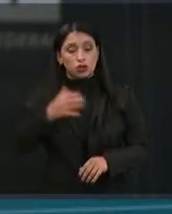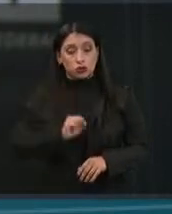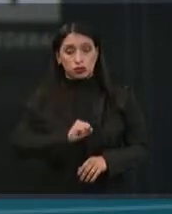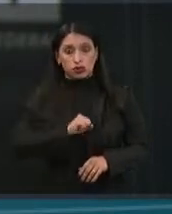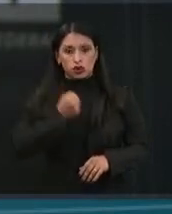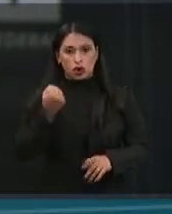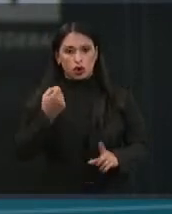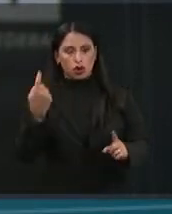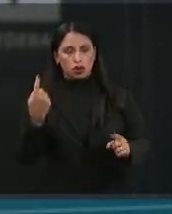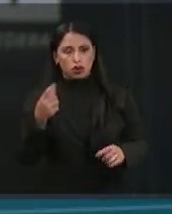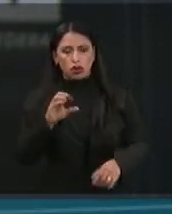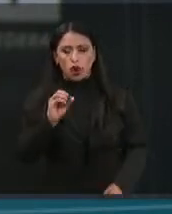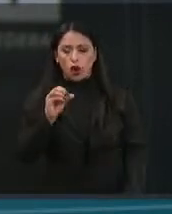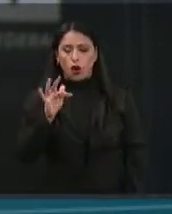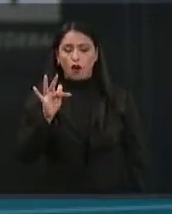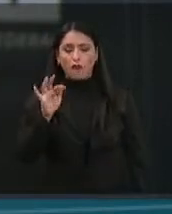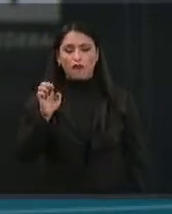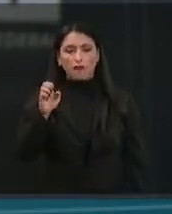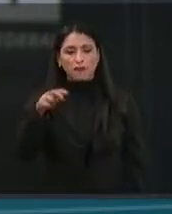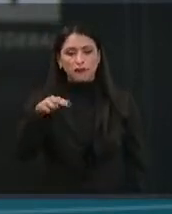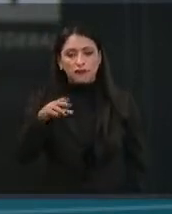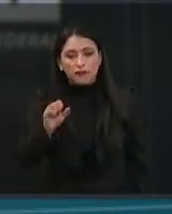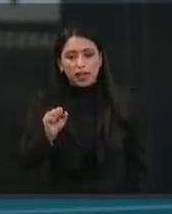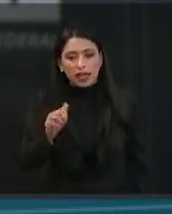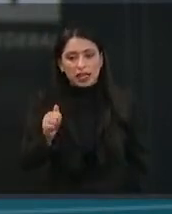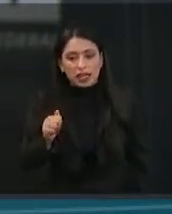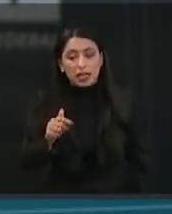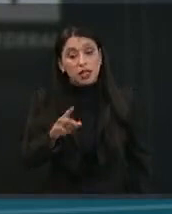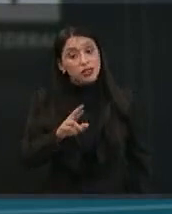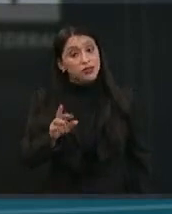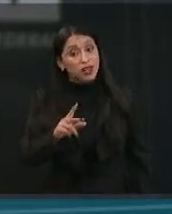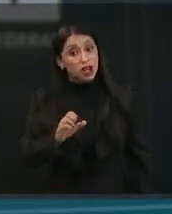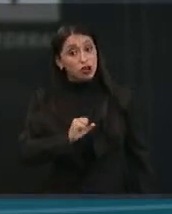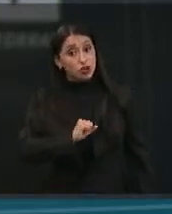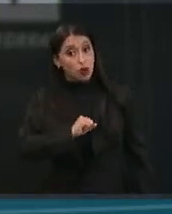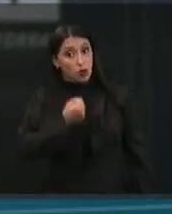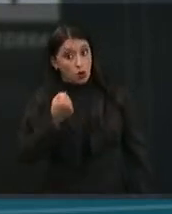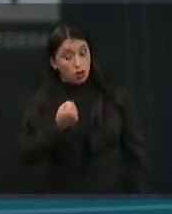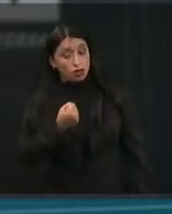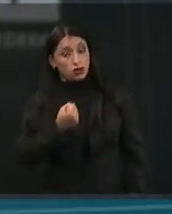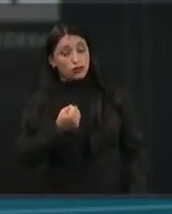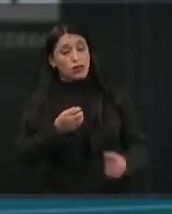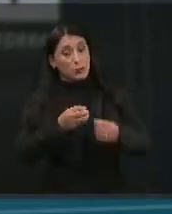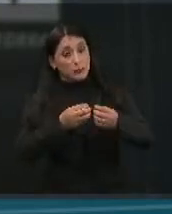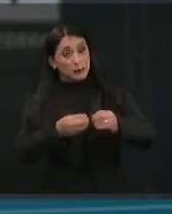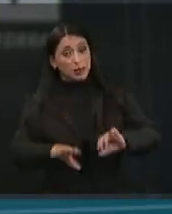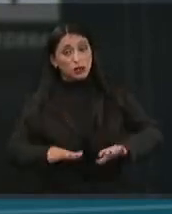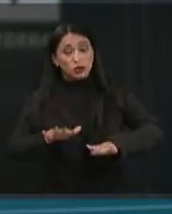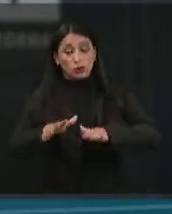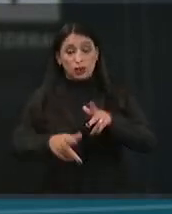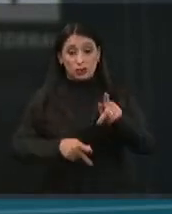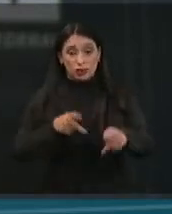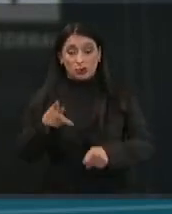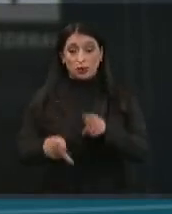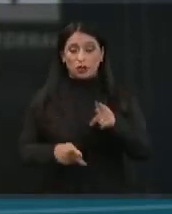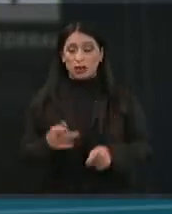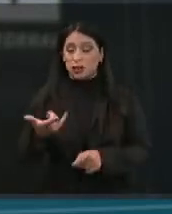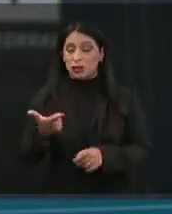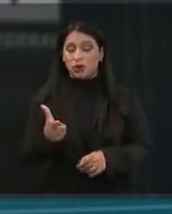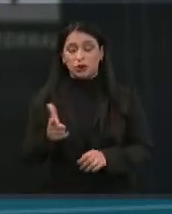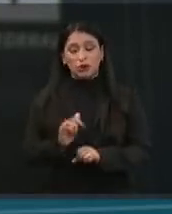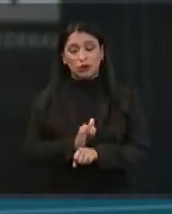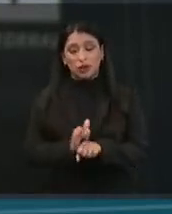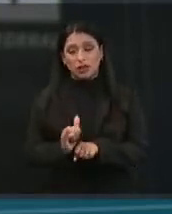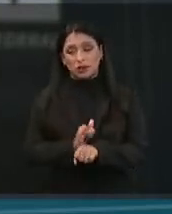como sinônimos. O discurso de ódio causa danos imensos a populações que têm muitas vezes menos acesso a ferramentas e espaço